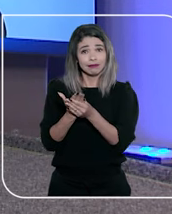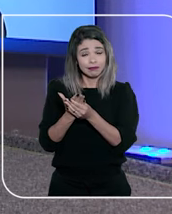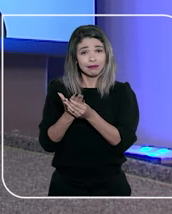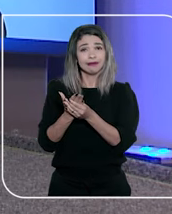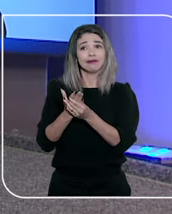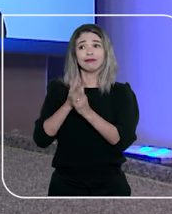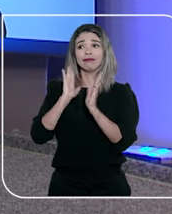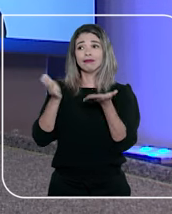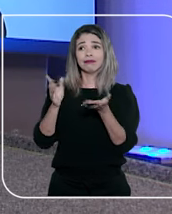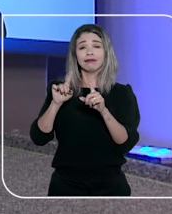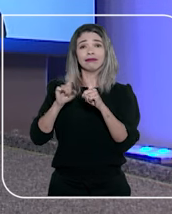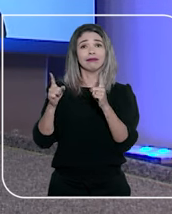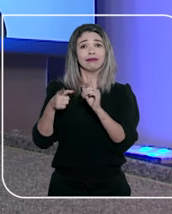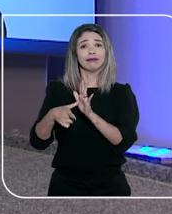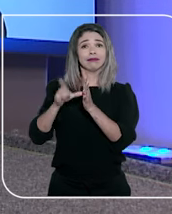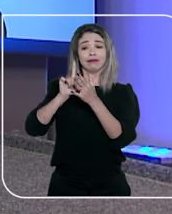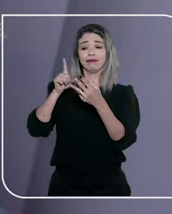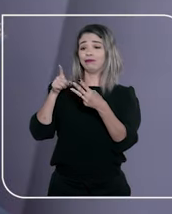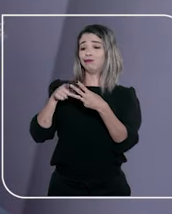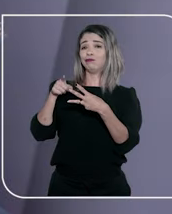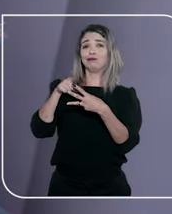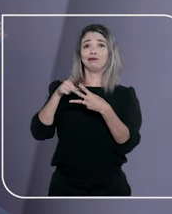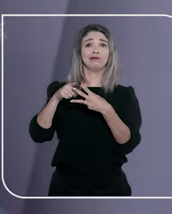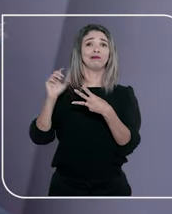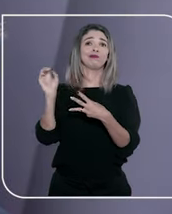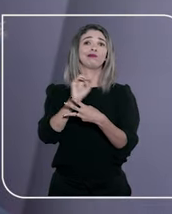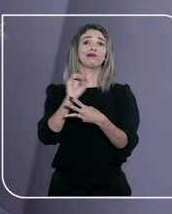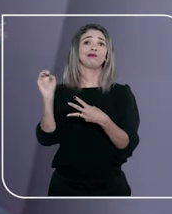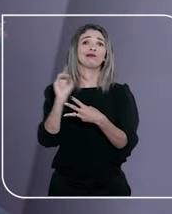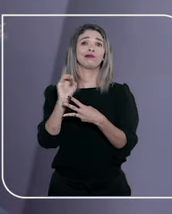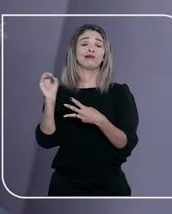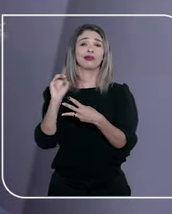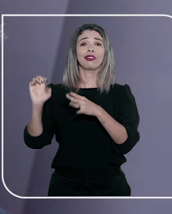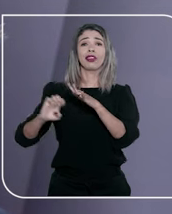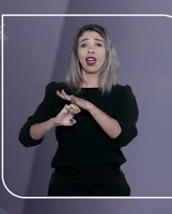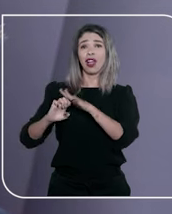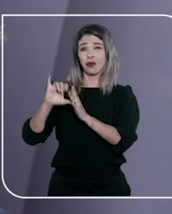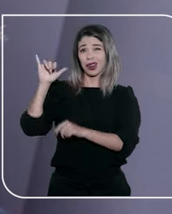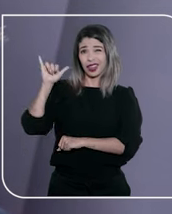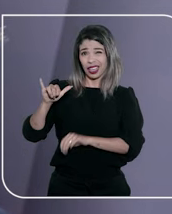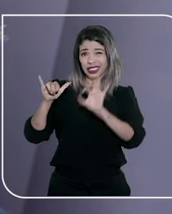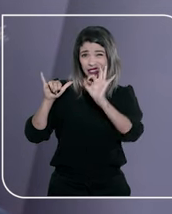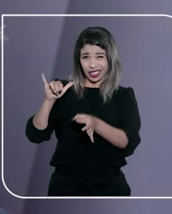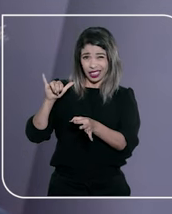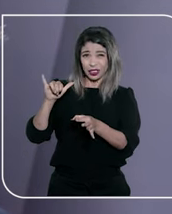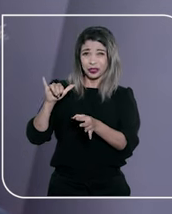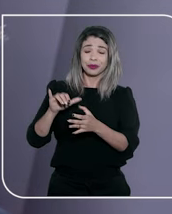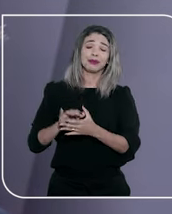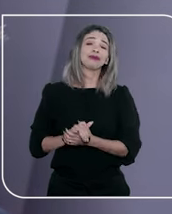comunicação, essa conversa, esse diálogo com a companhia aérea, não é isso, doutor Ricardo?